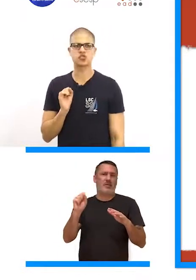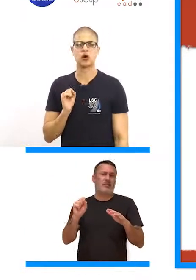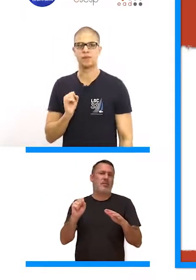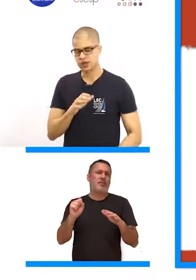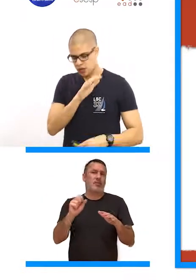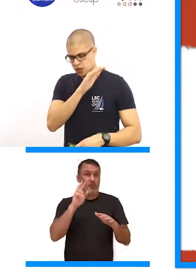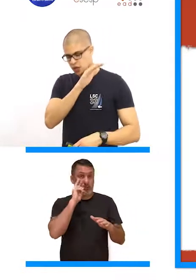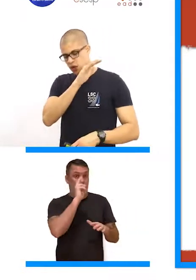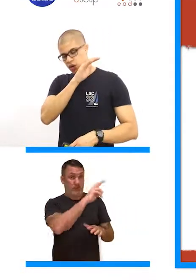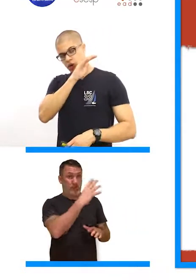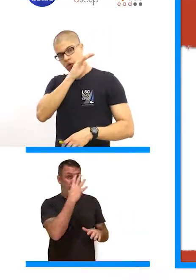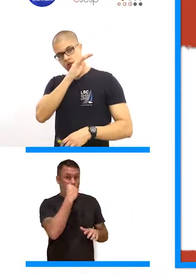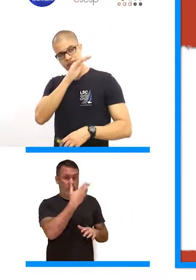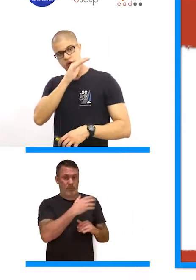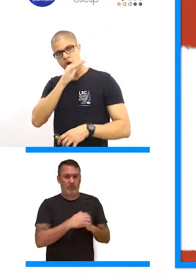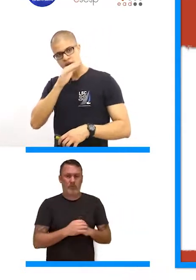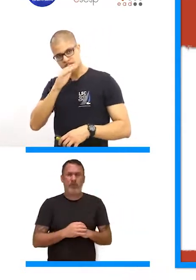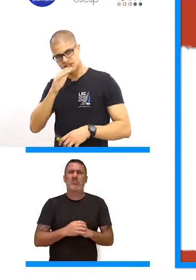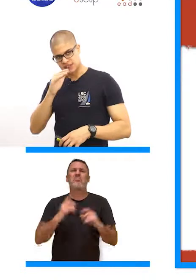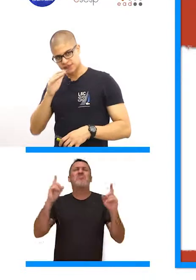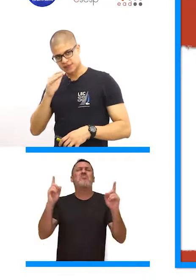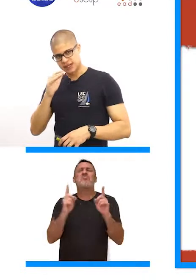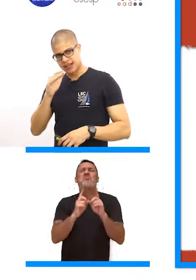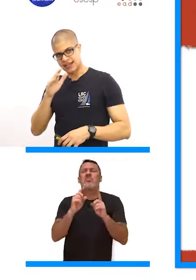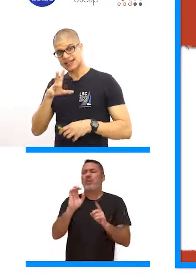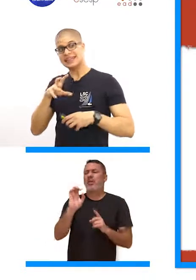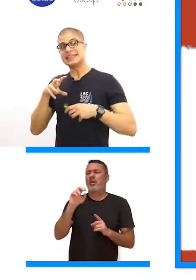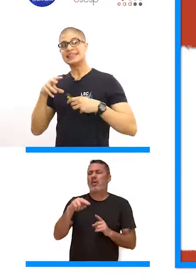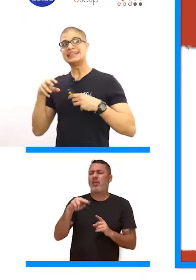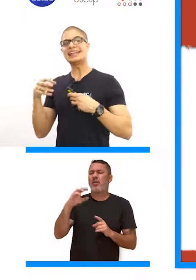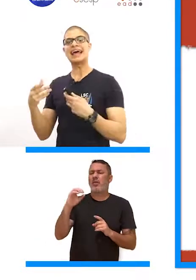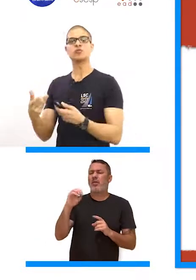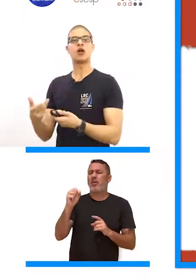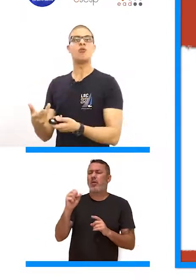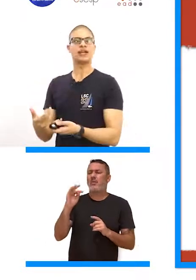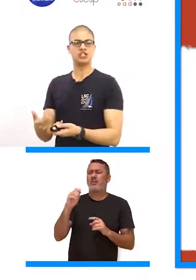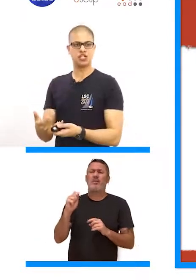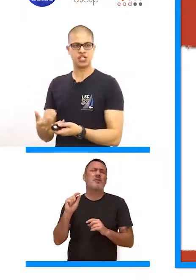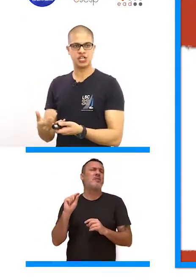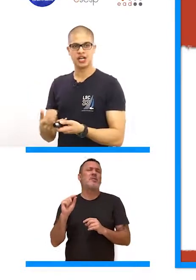queridos, olha só, uma encosta, ela